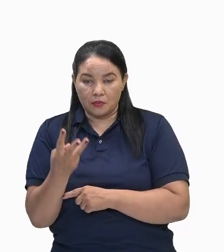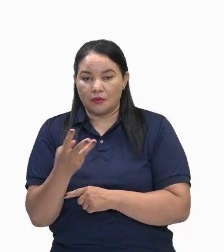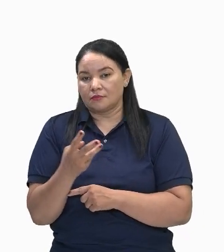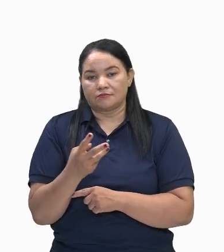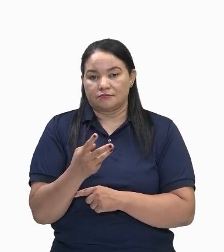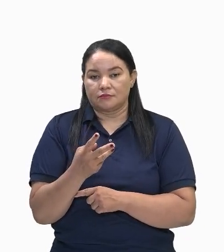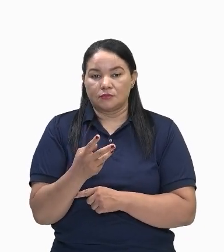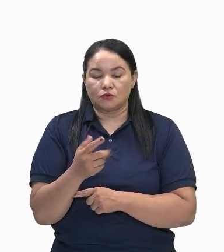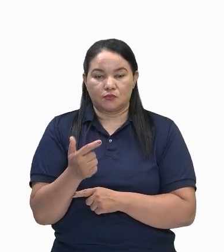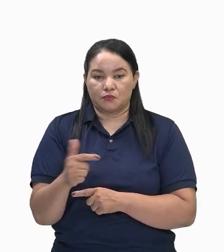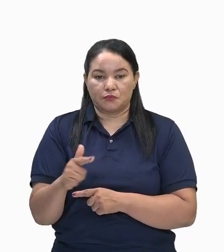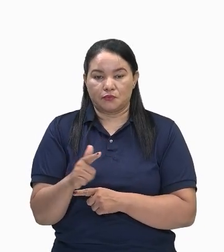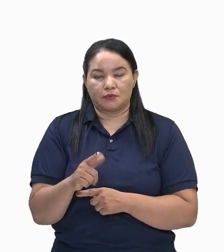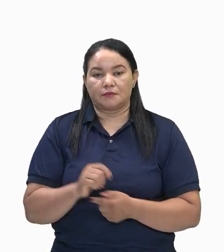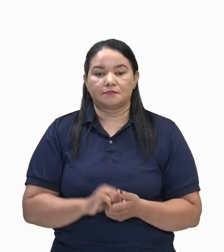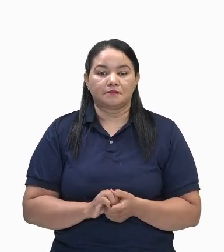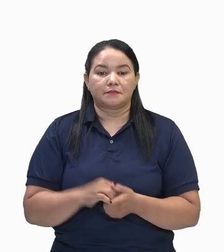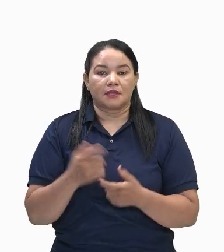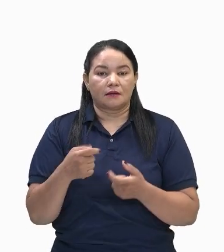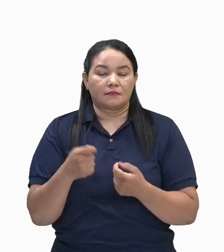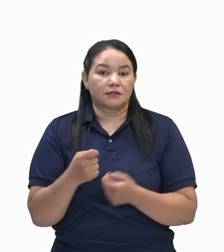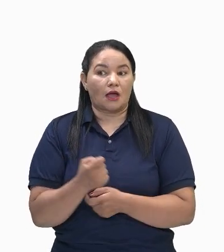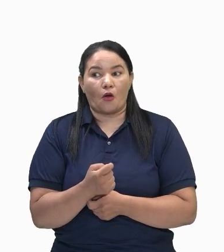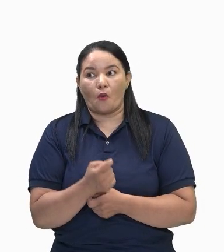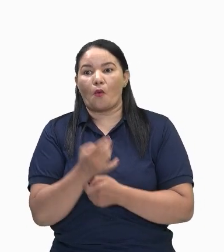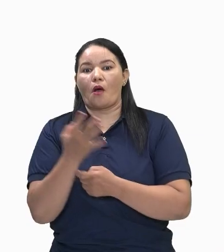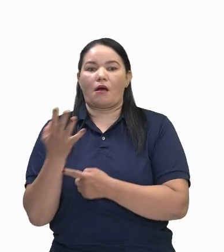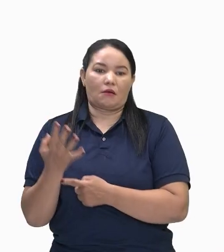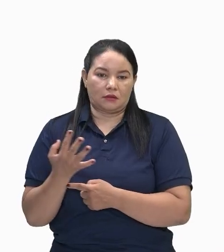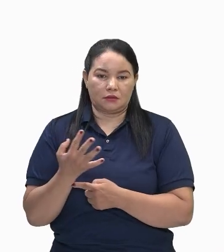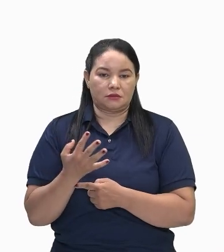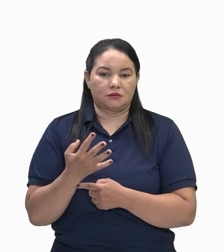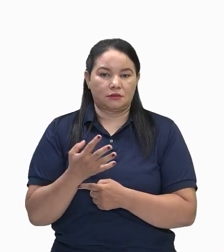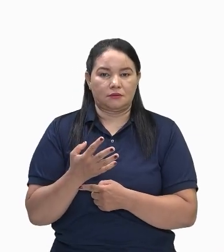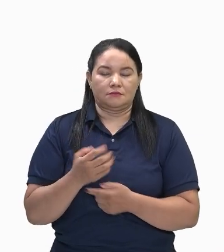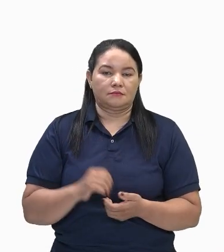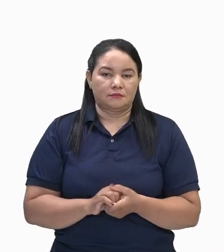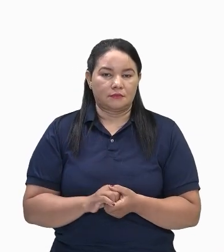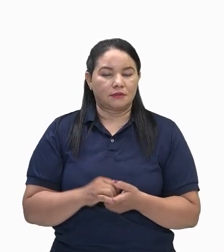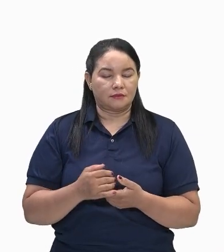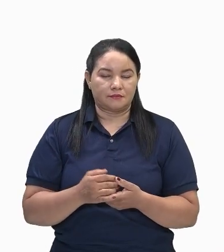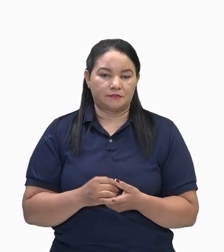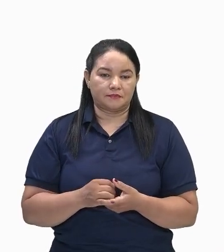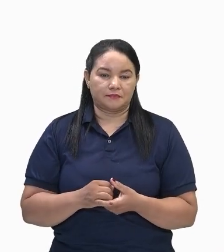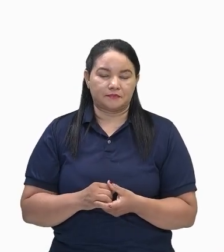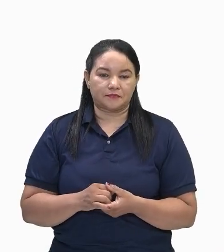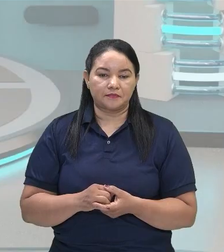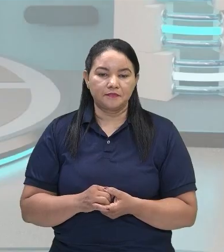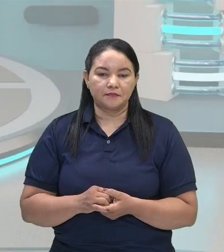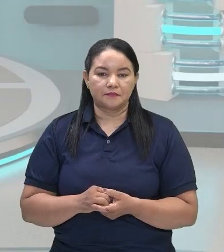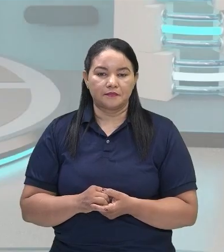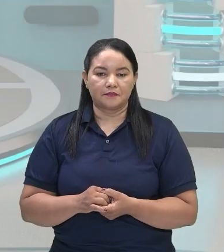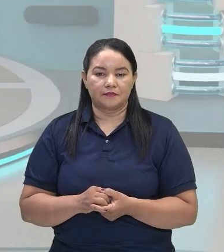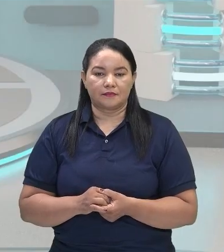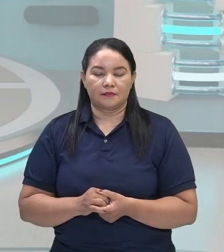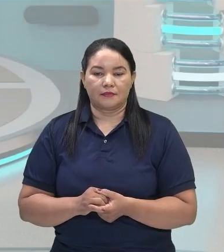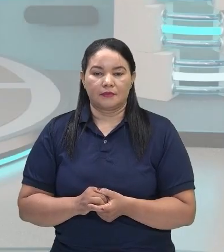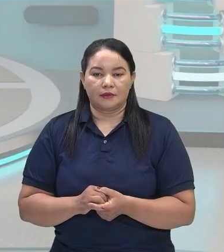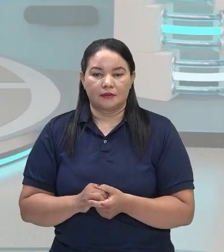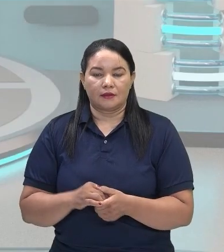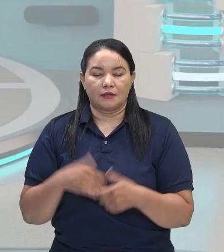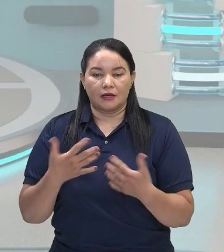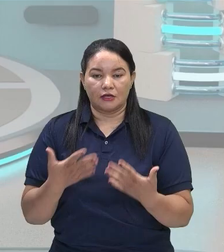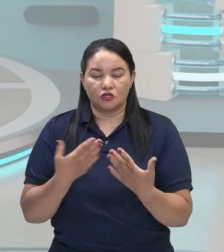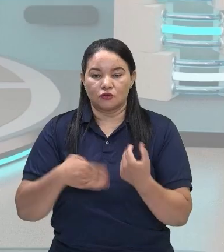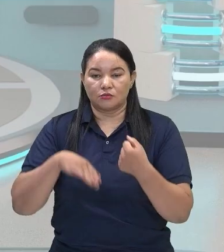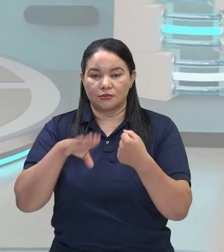Eu vou precisar contar a quantidade de malas para dizer quanta bagagem esse indivíduo está carregando, ok? Então,